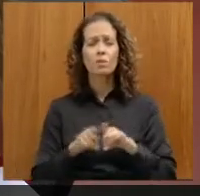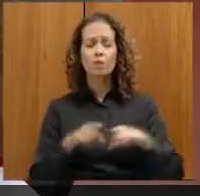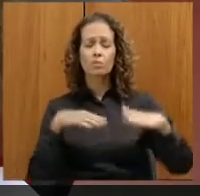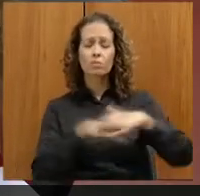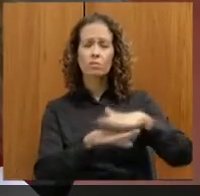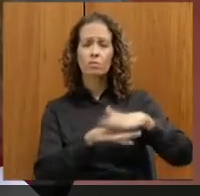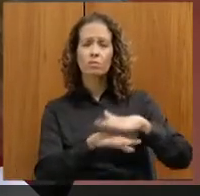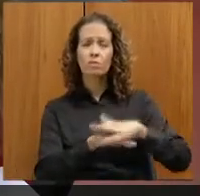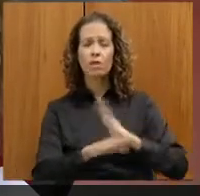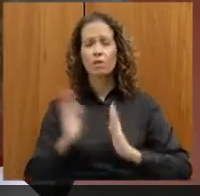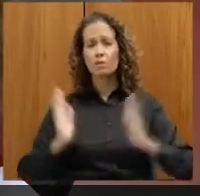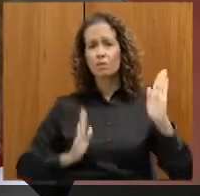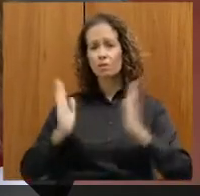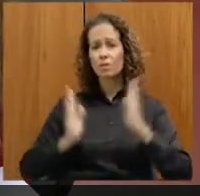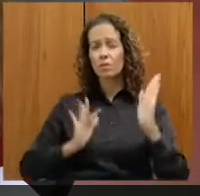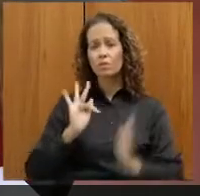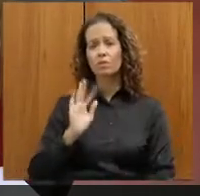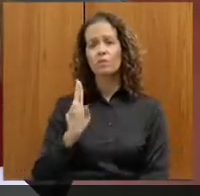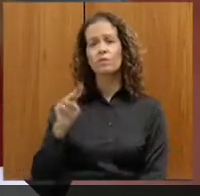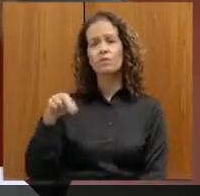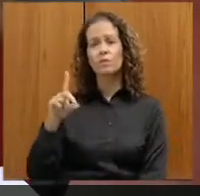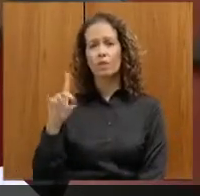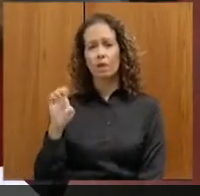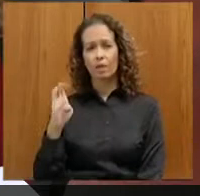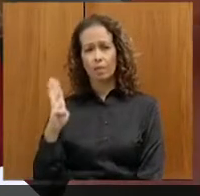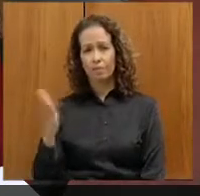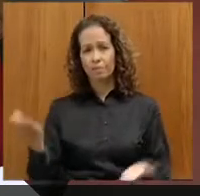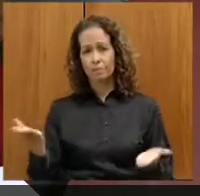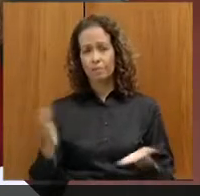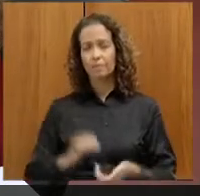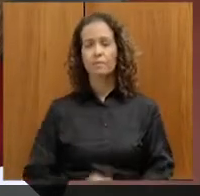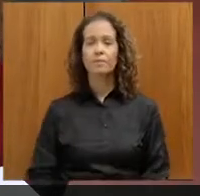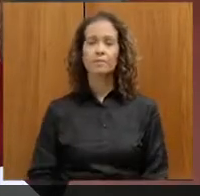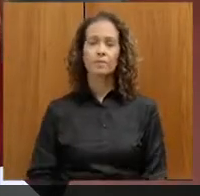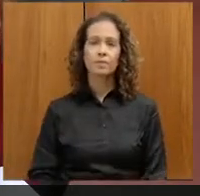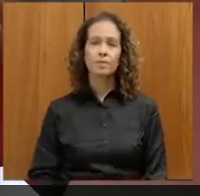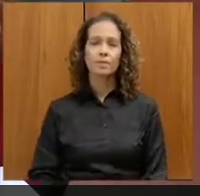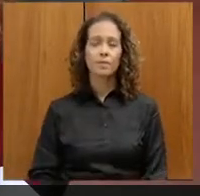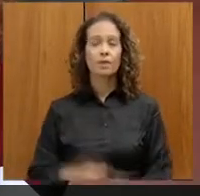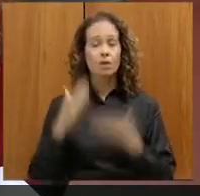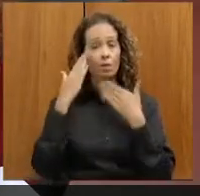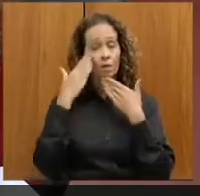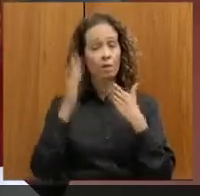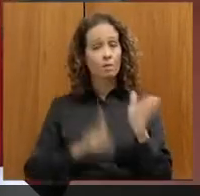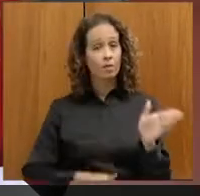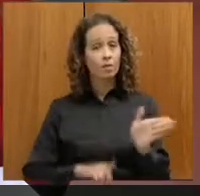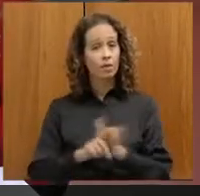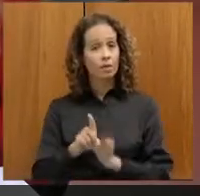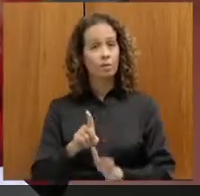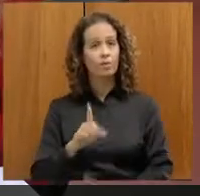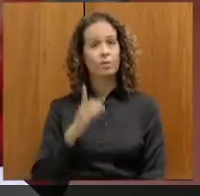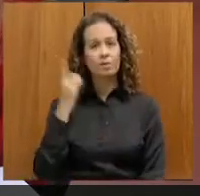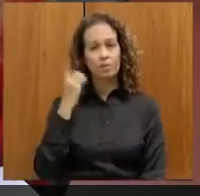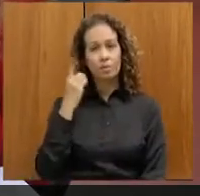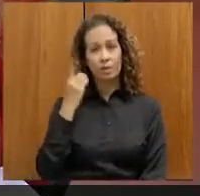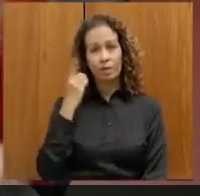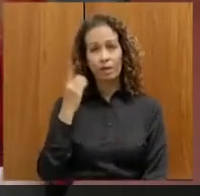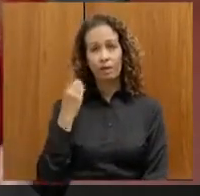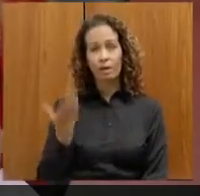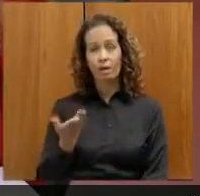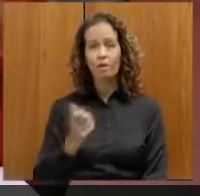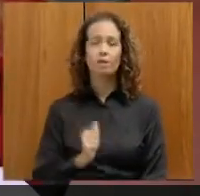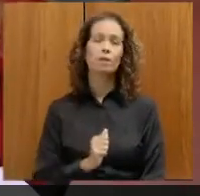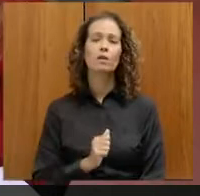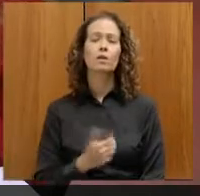relação a todo o período do fundeb G1 e obrigado pela pergunta deputada com relação